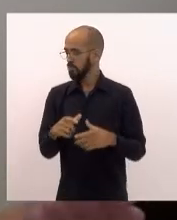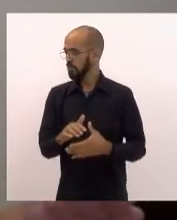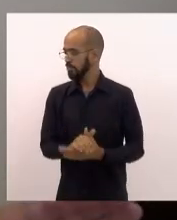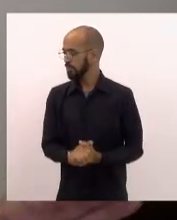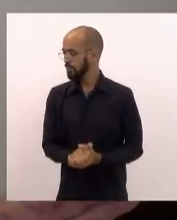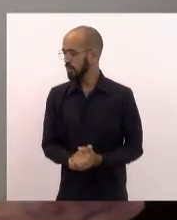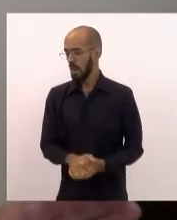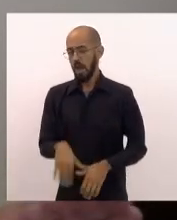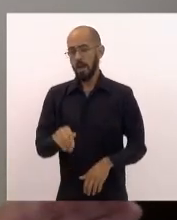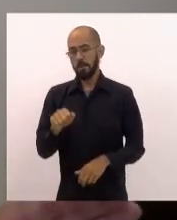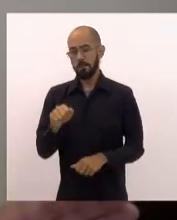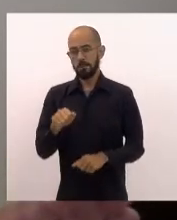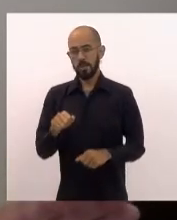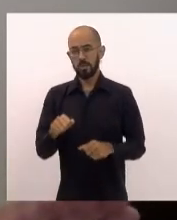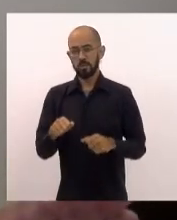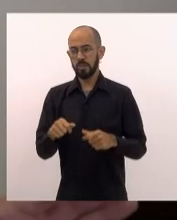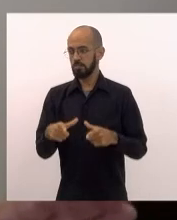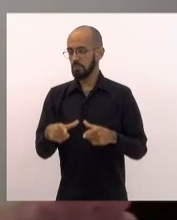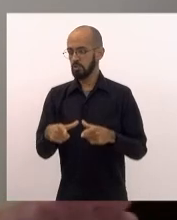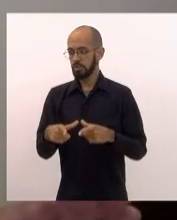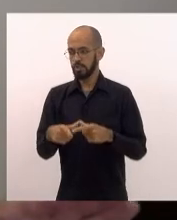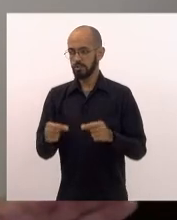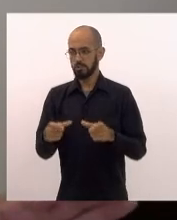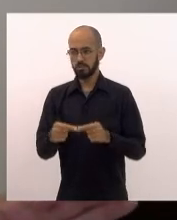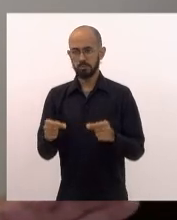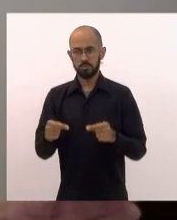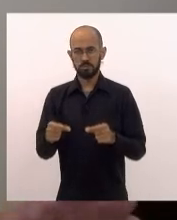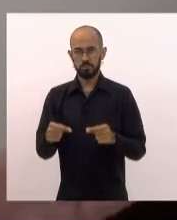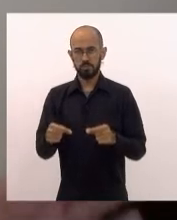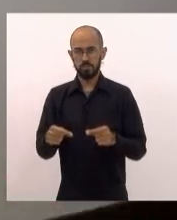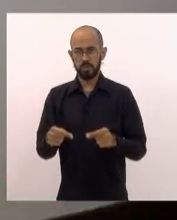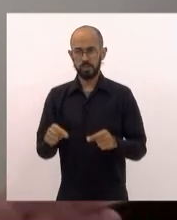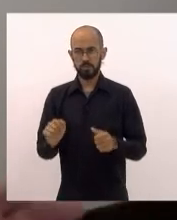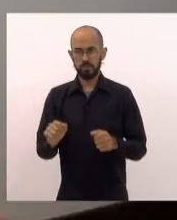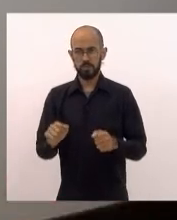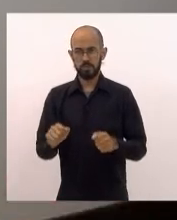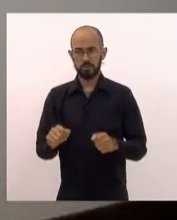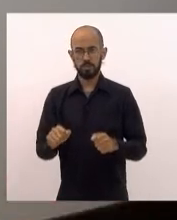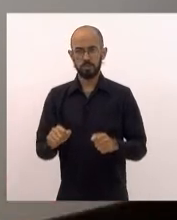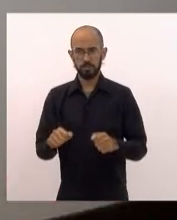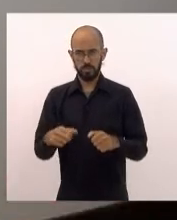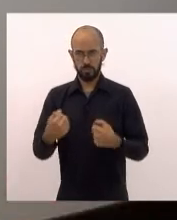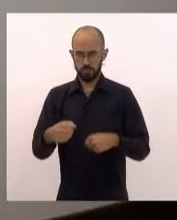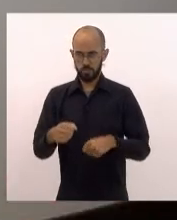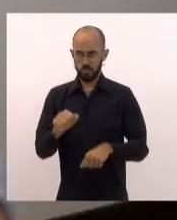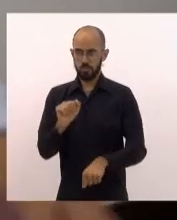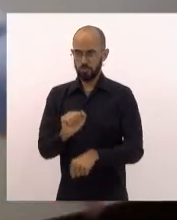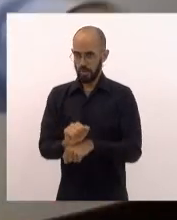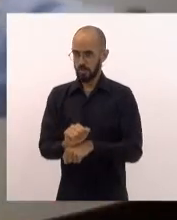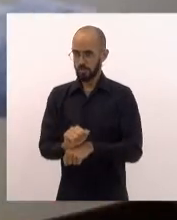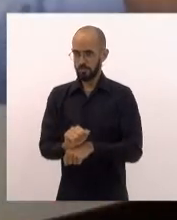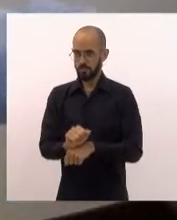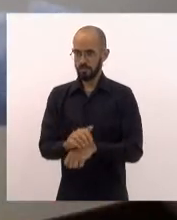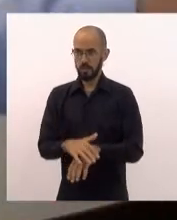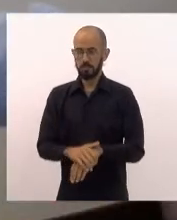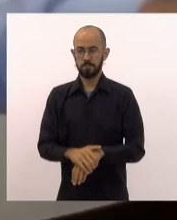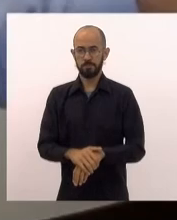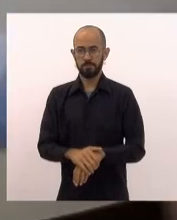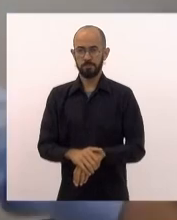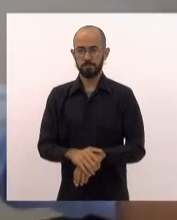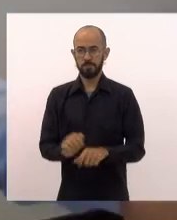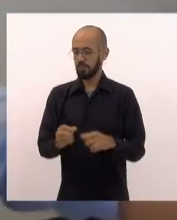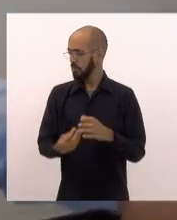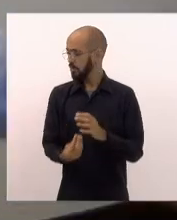que recuar, o ministro de Infraestrutura, Tarcísio de Freitas, recuou, em parte, criou um grupo